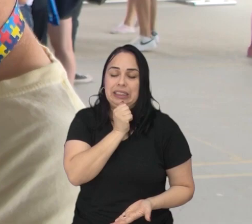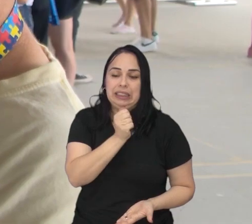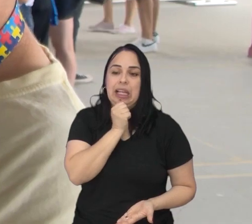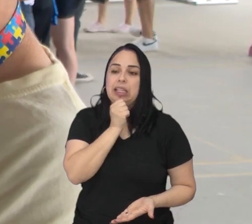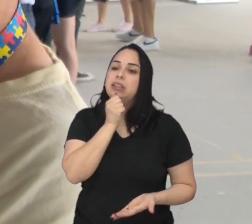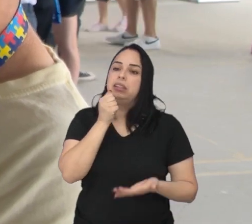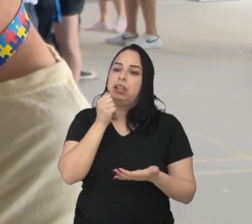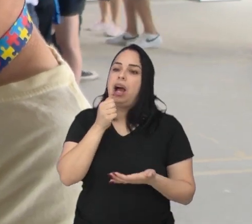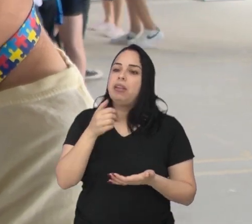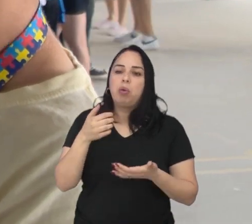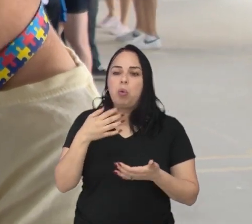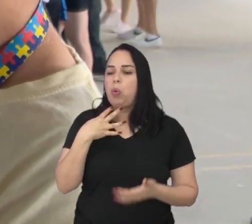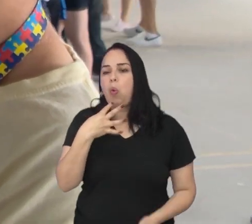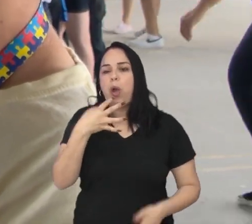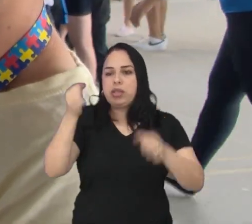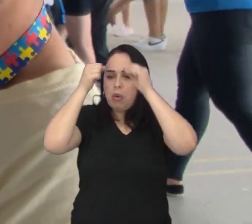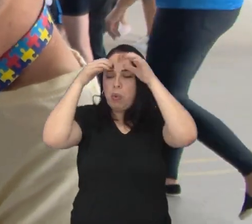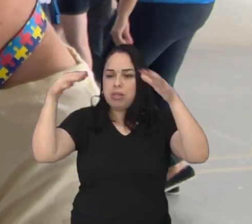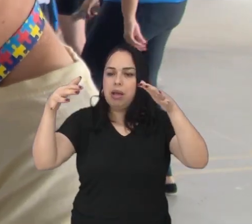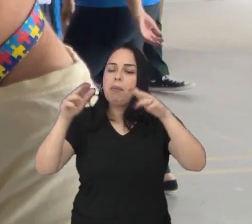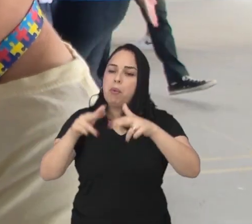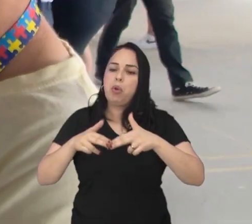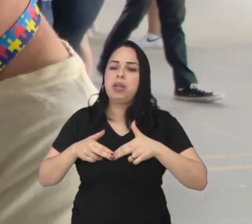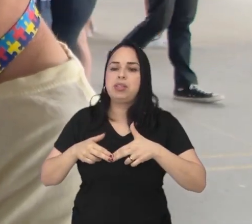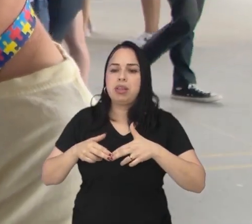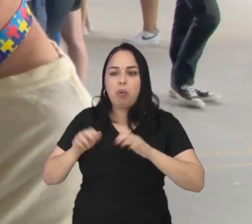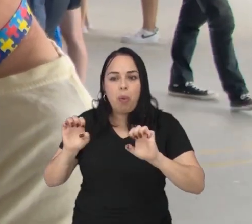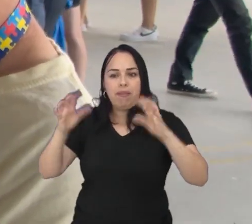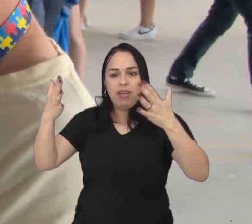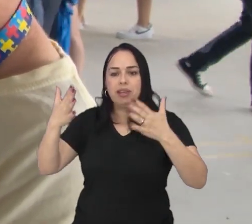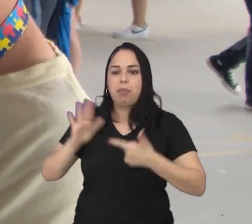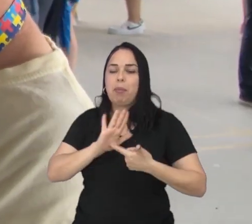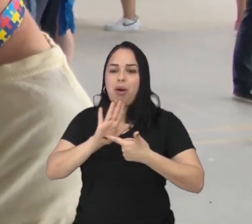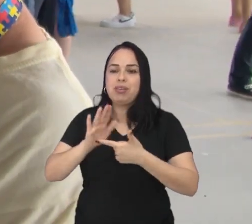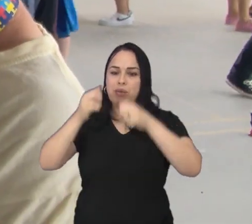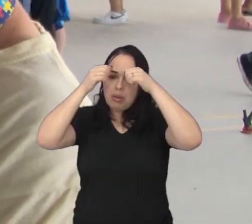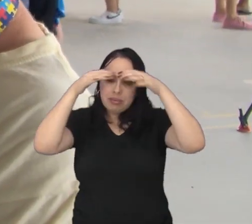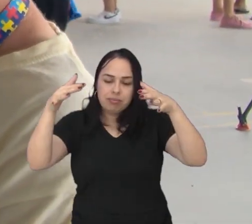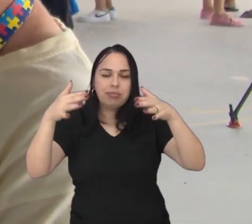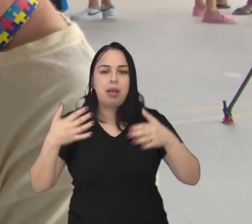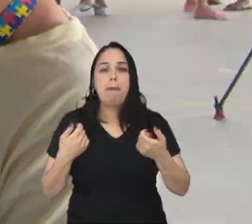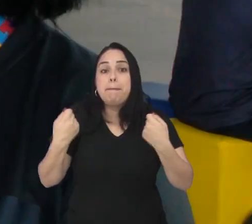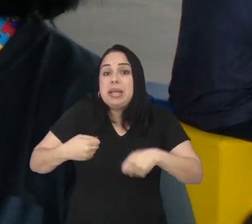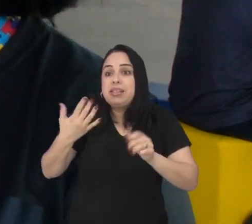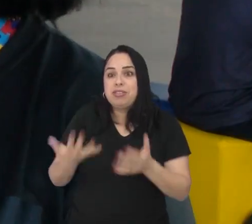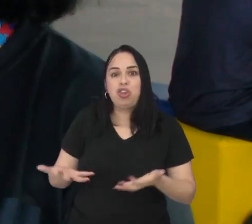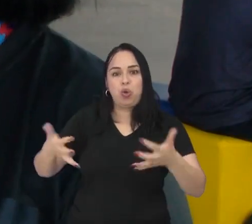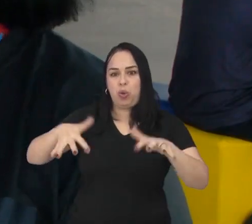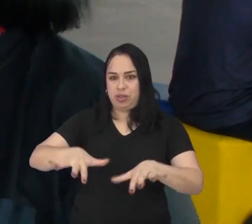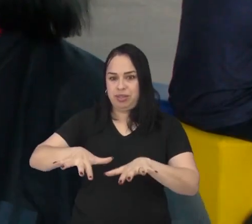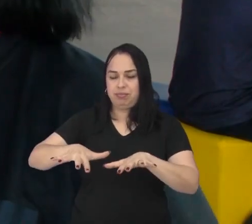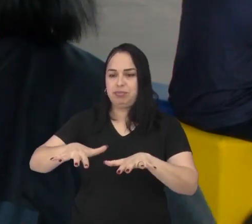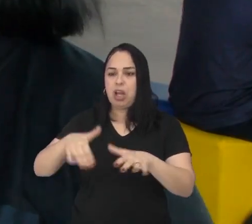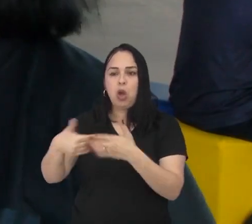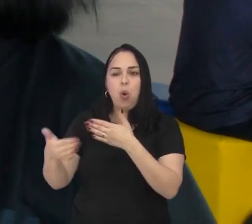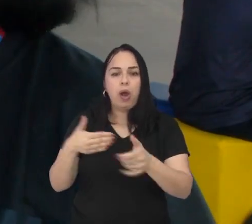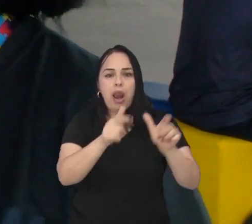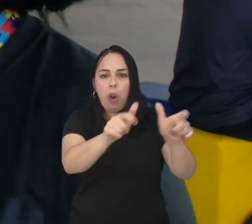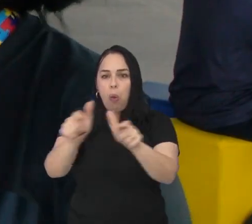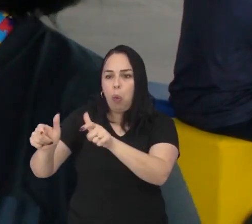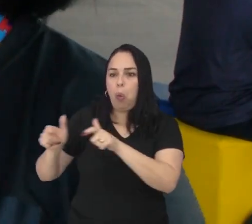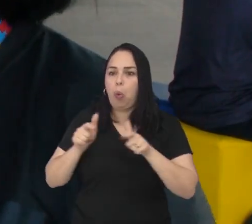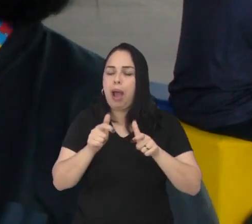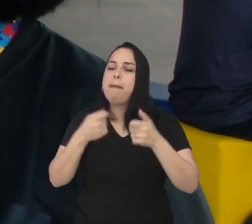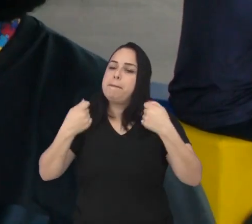do autismo, poucos conhecem. Então é uma maneira de todo mundo conhecer o autismo, saber como que é. Os autistas precisam ser